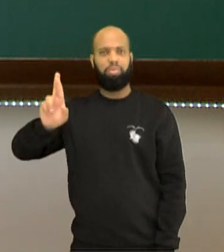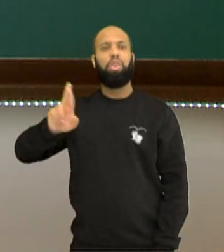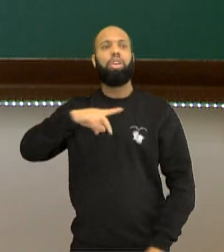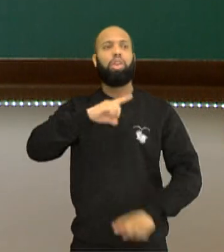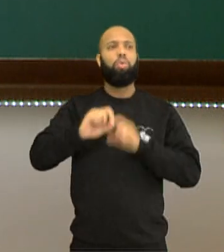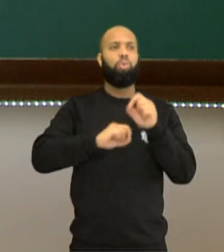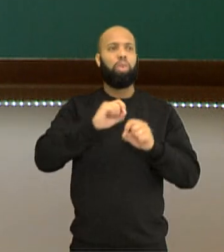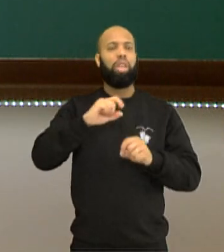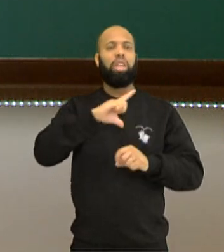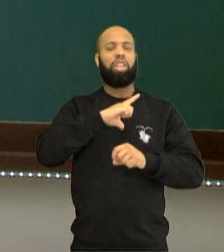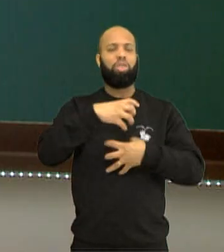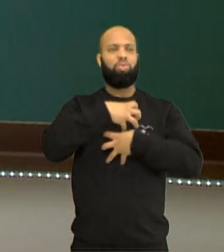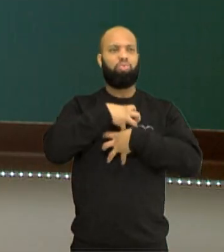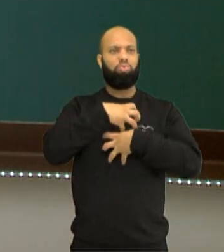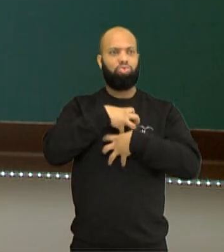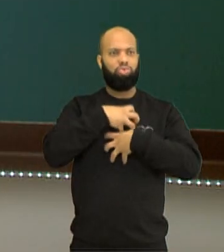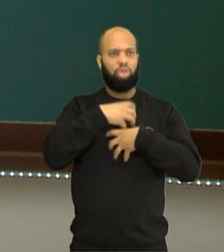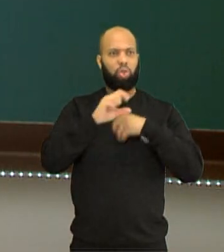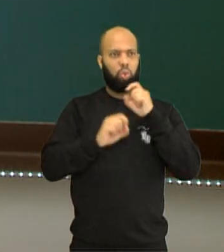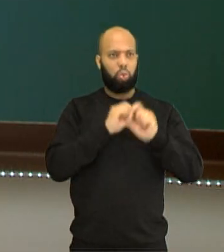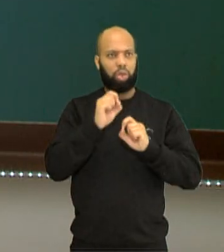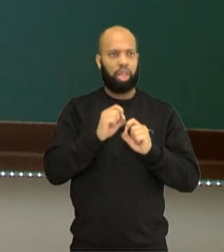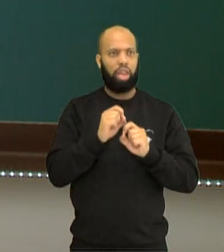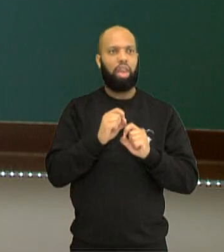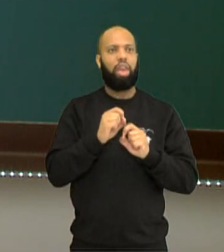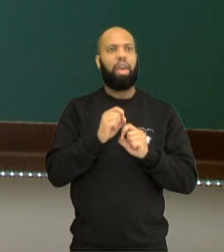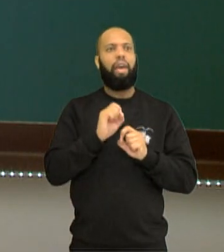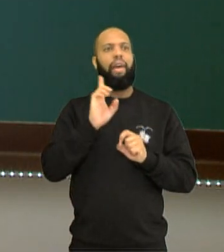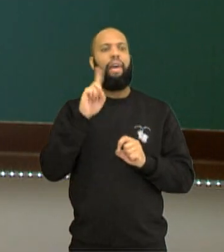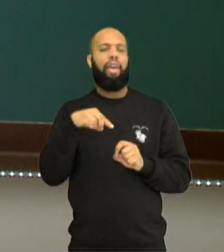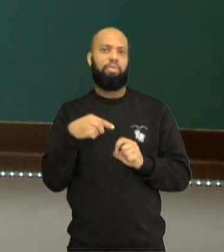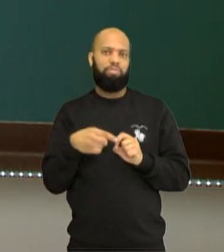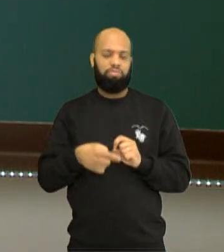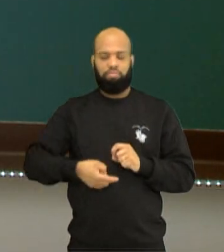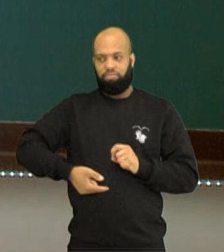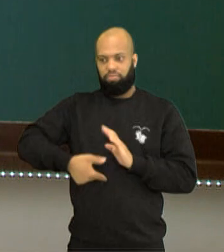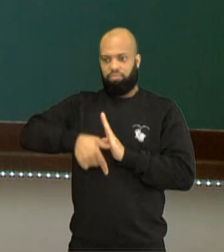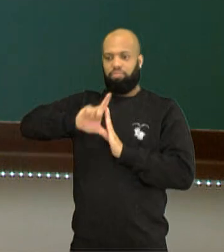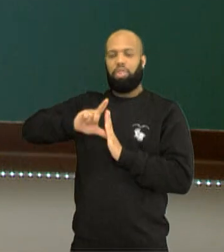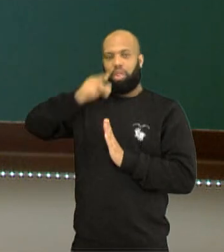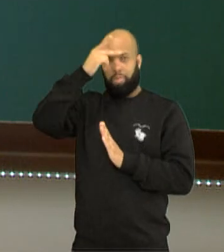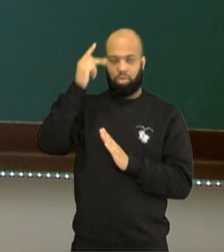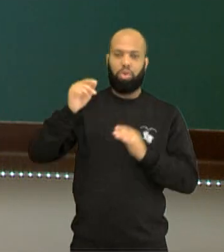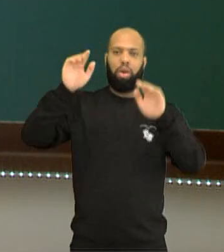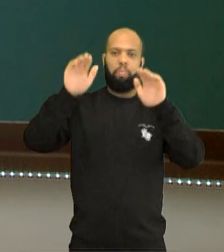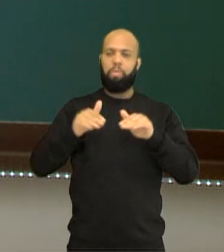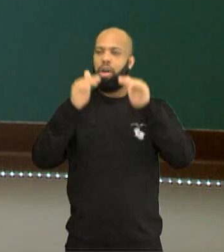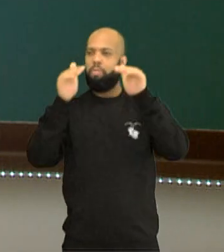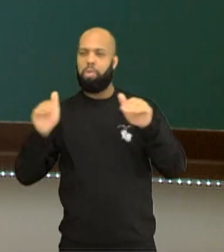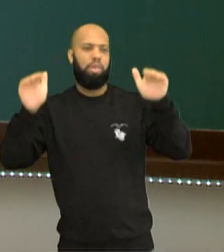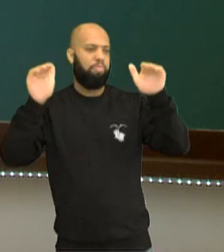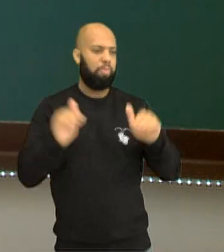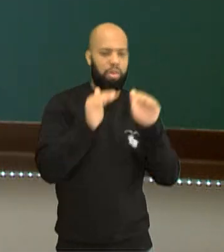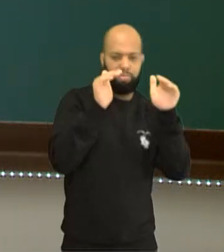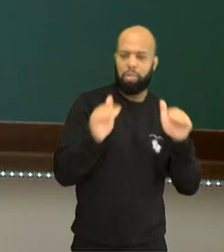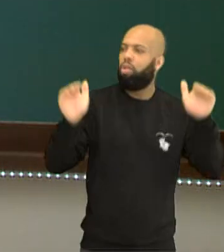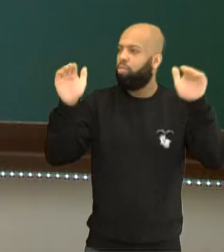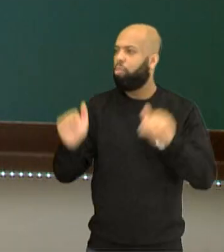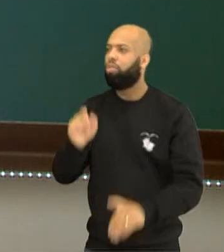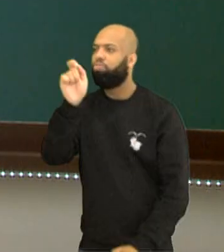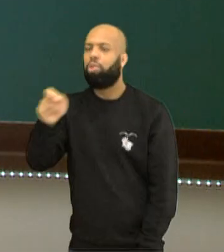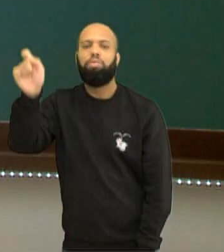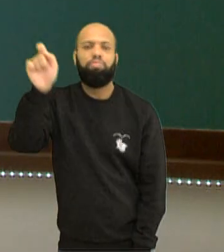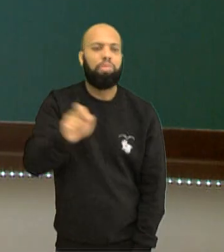um gestual. Ou seja, não estou dizendo que no Antigo Egito existia um maestro. Não, não era isso. Mas a questão de notas